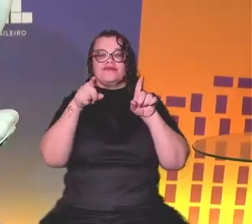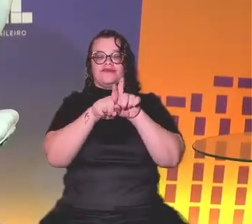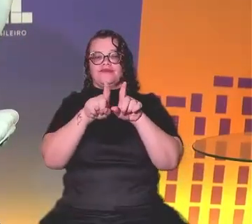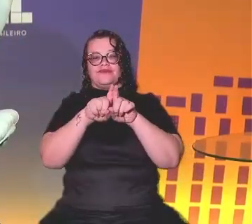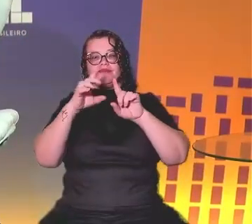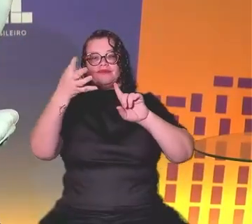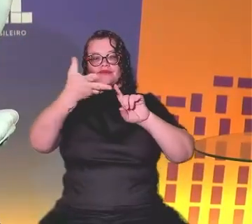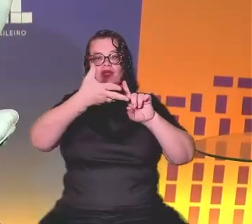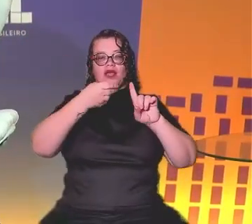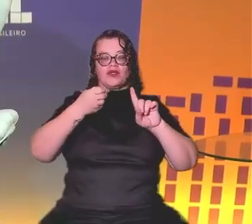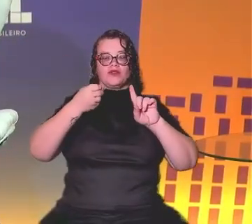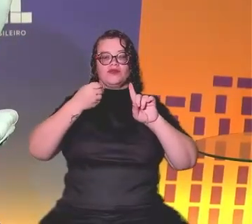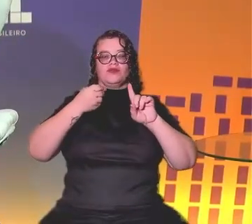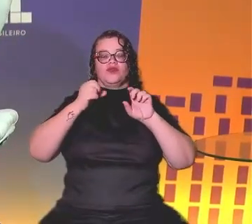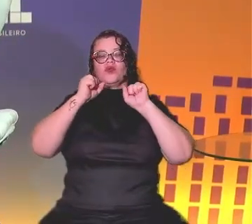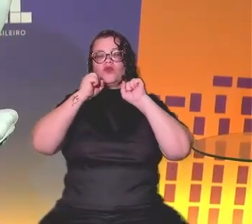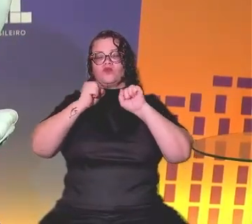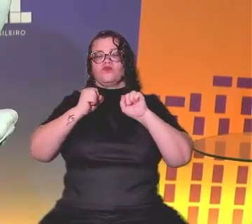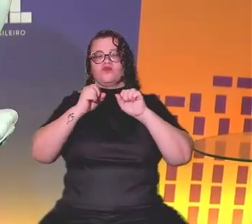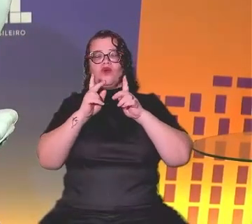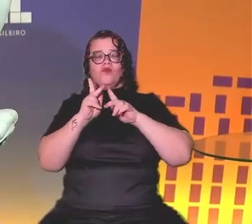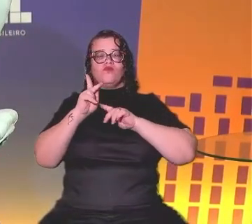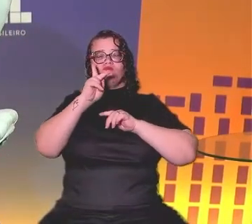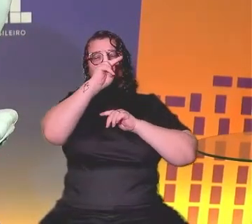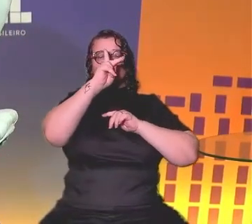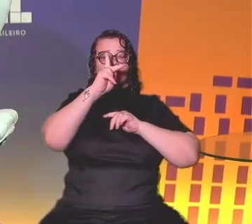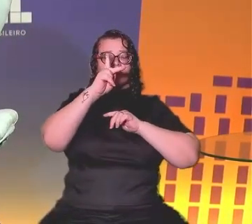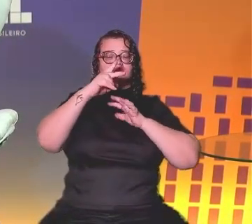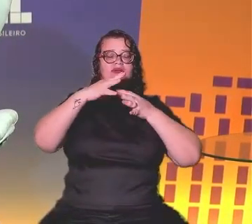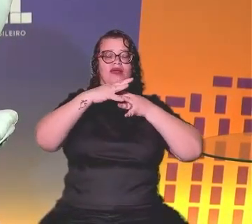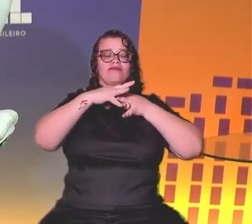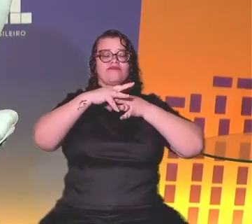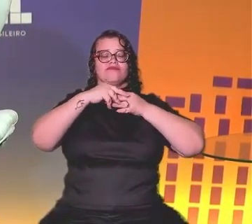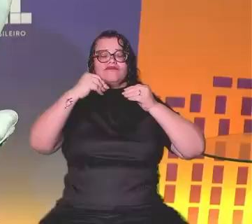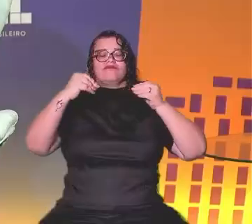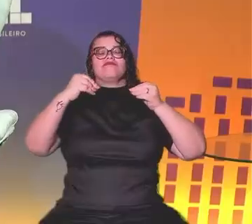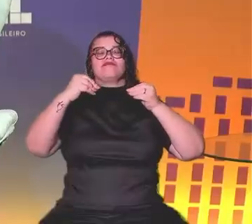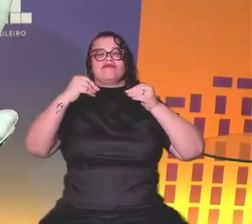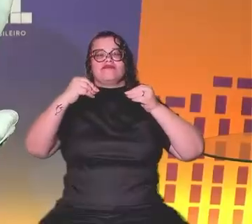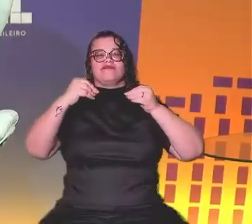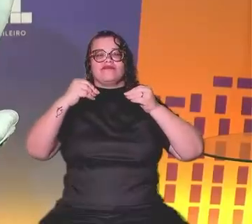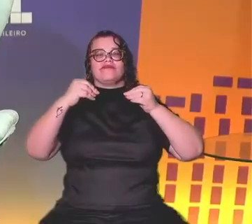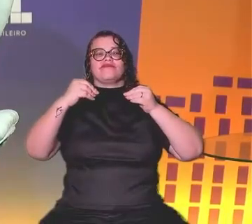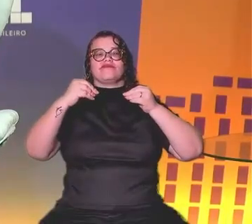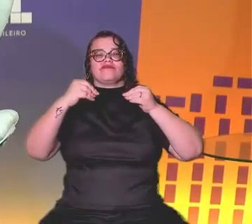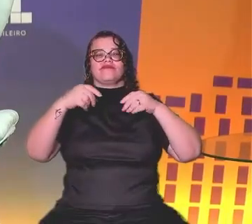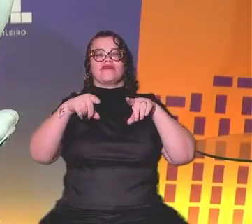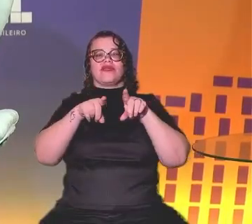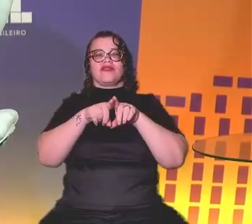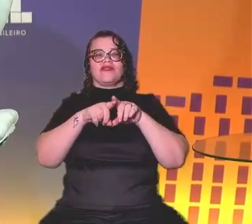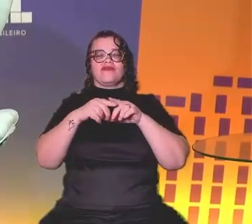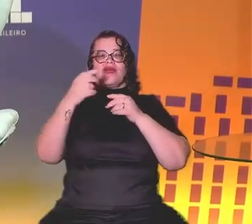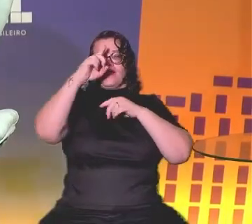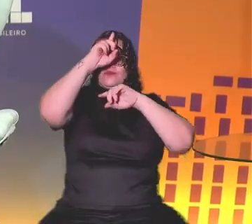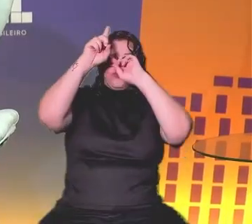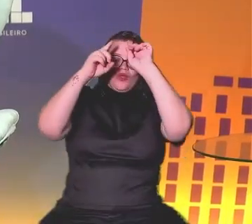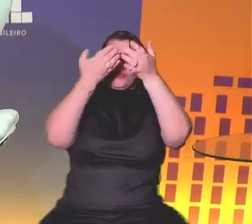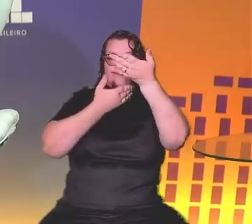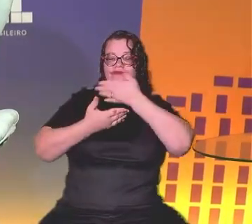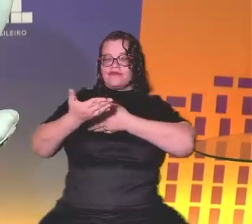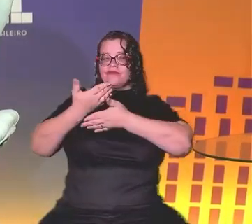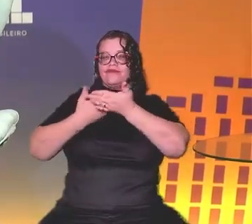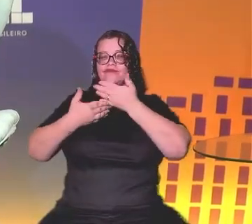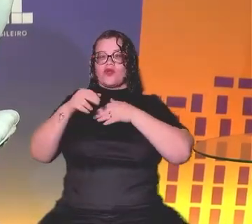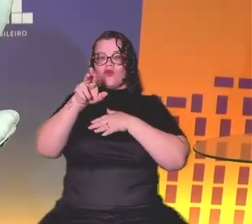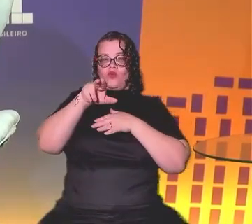arte tem um poder da cura, sabe? Eu estava trocando essa ideia com o meu mano, com o André, de